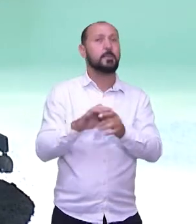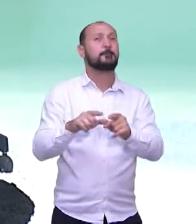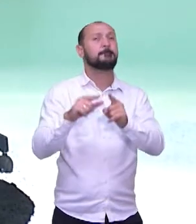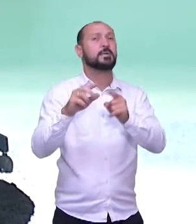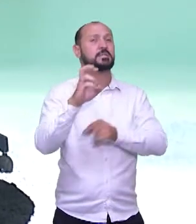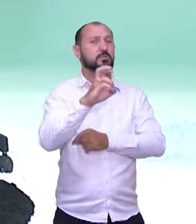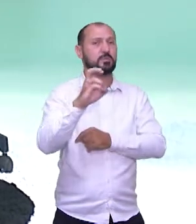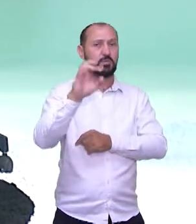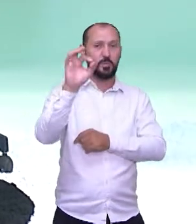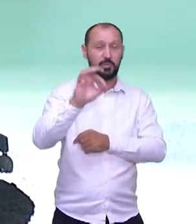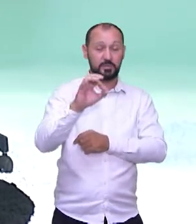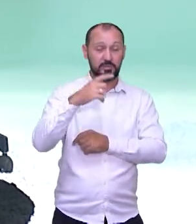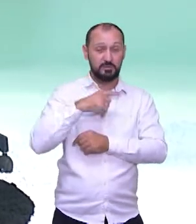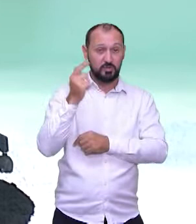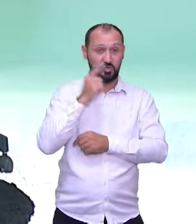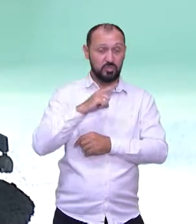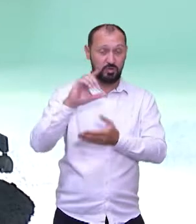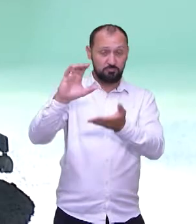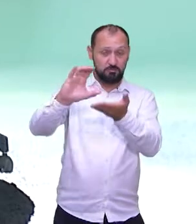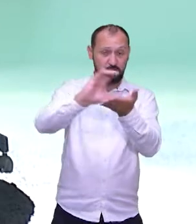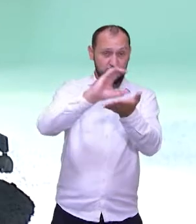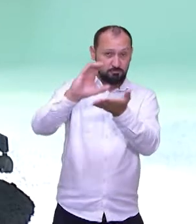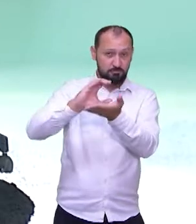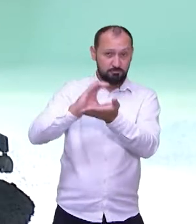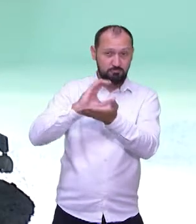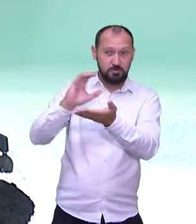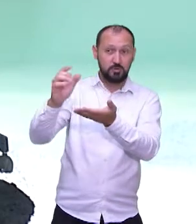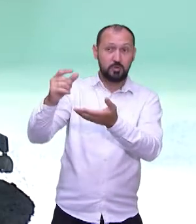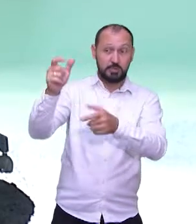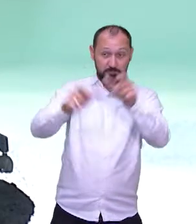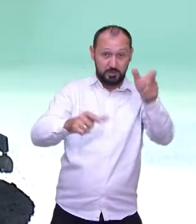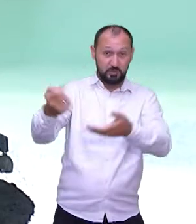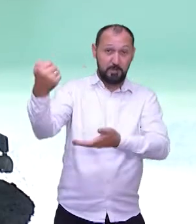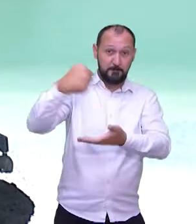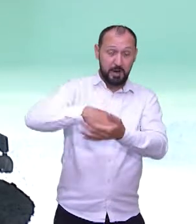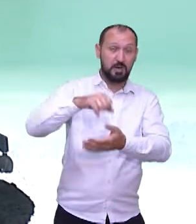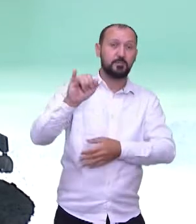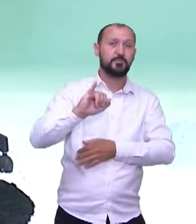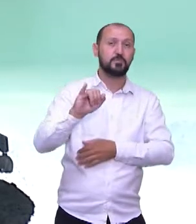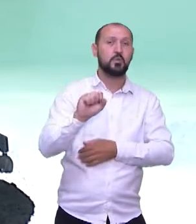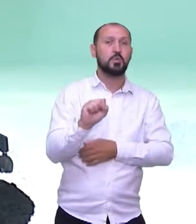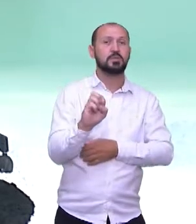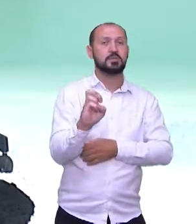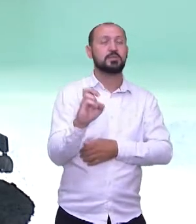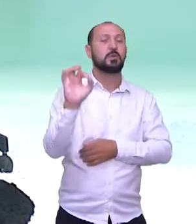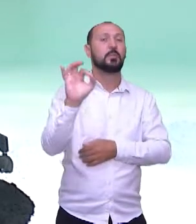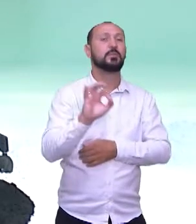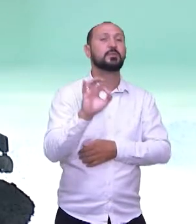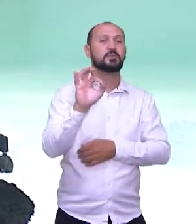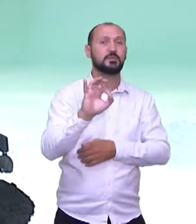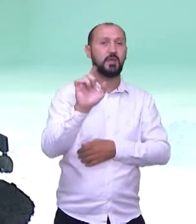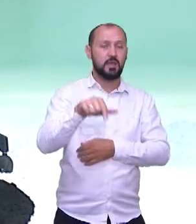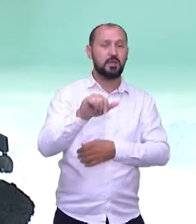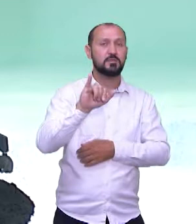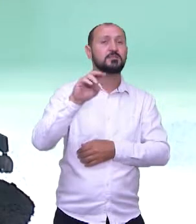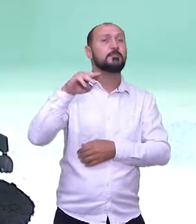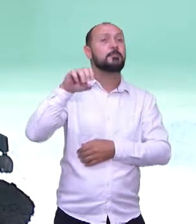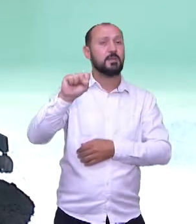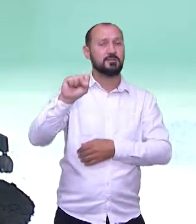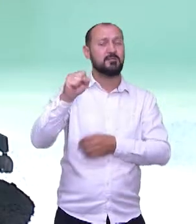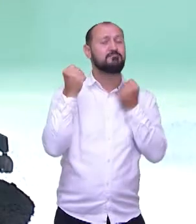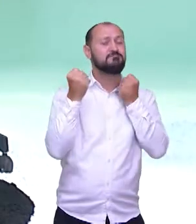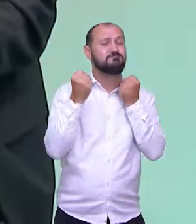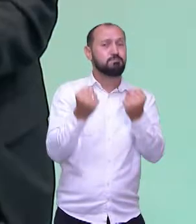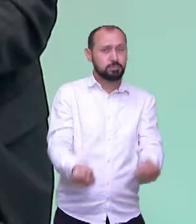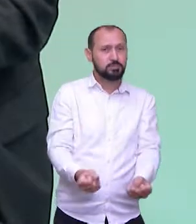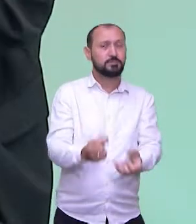dos 55% das nossas receitas, que vêm dos tributos, cerca de 85% dessa fatia é o ICMS, é o